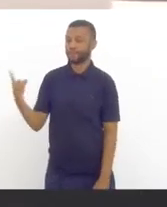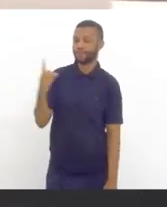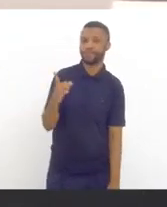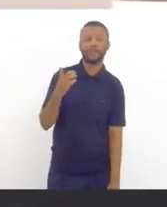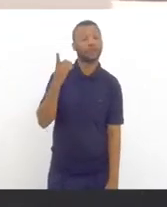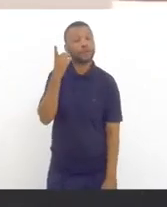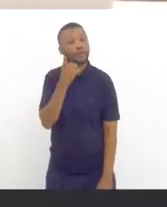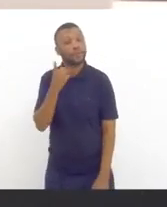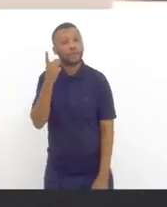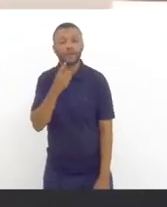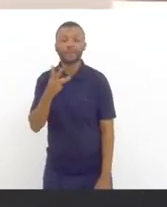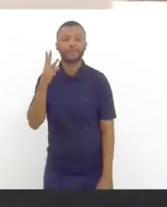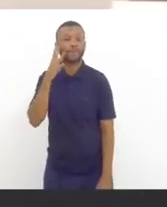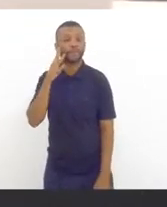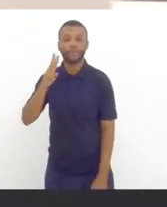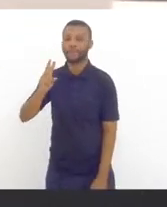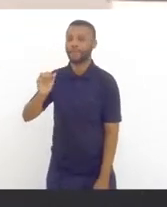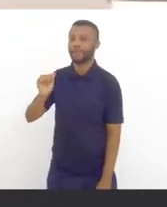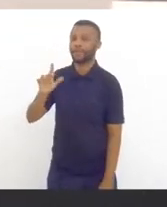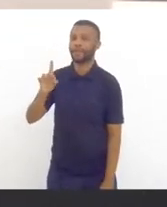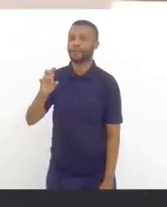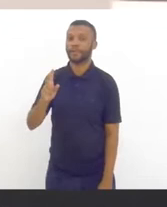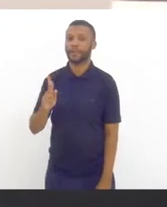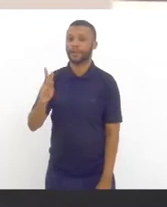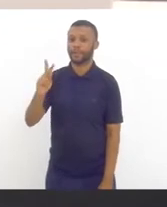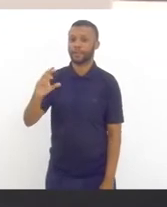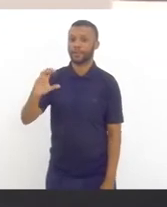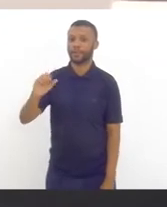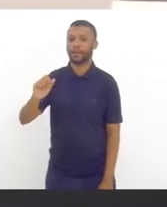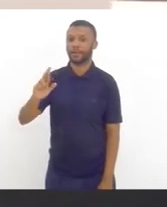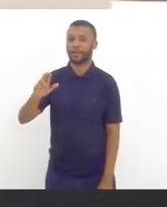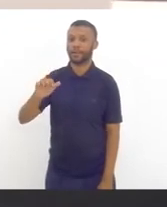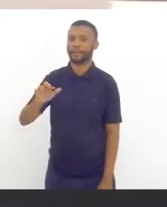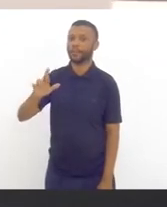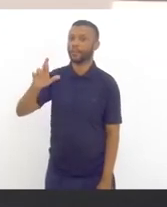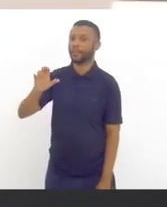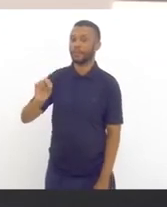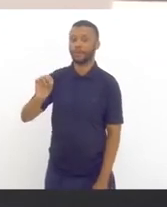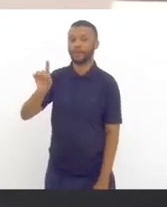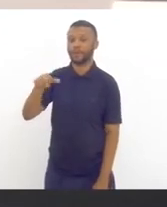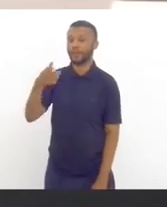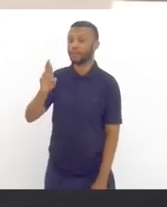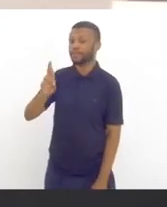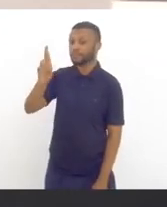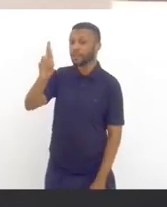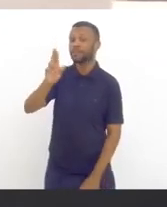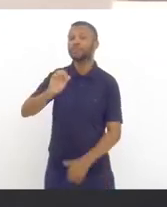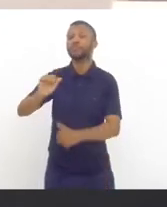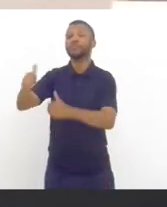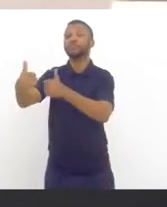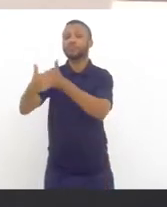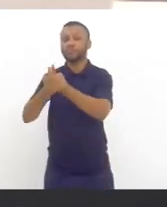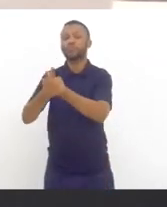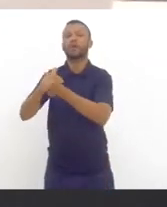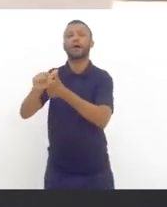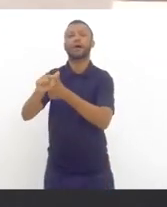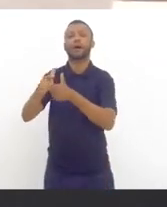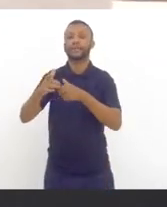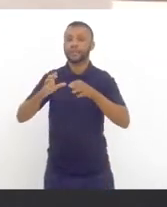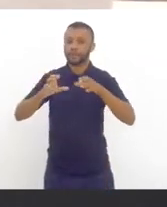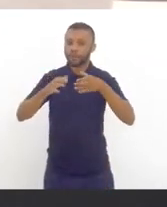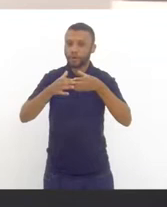Valdec Carneiro, membro titular das duas comissões, tanto